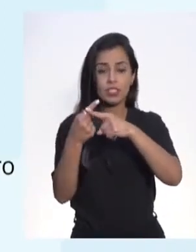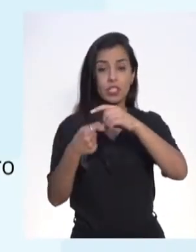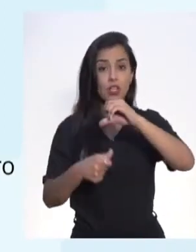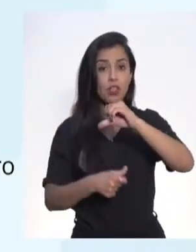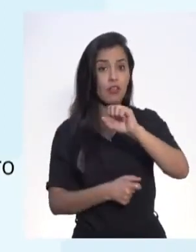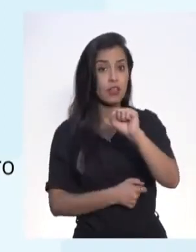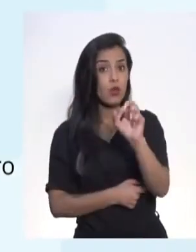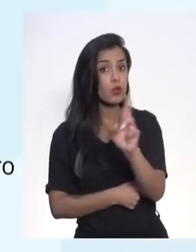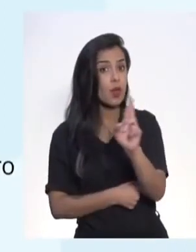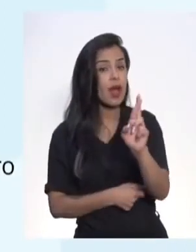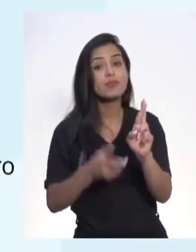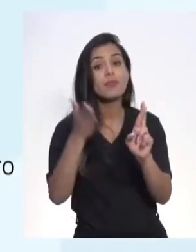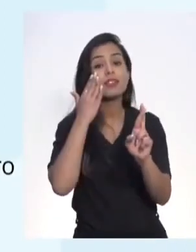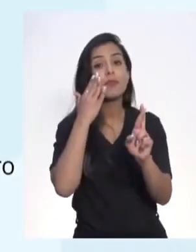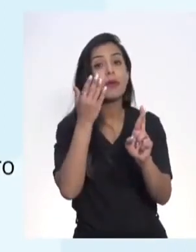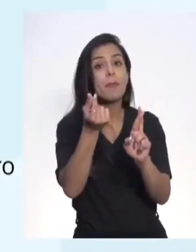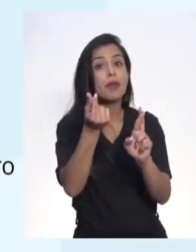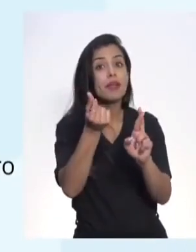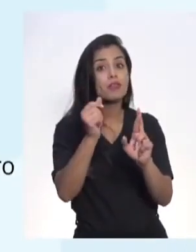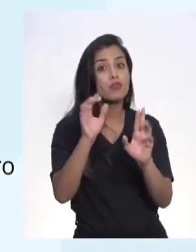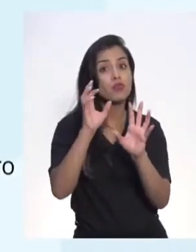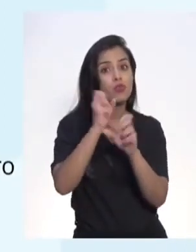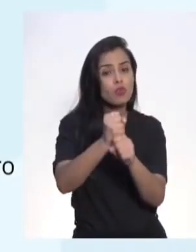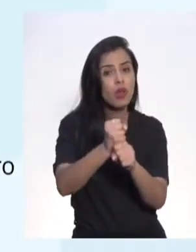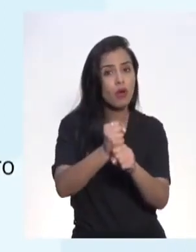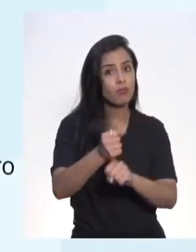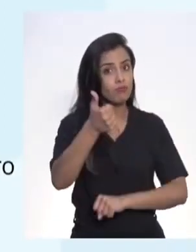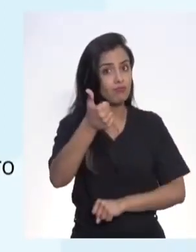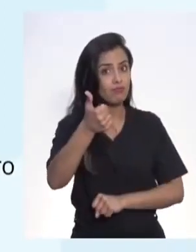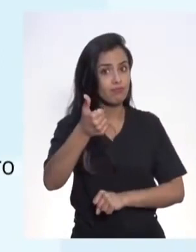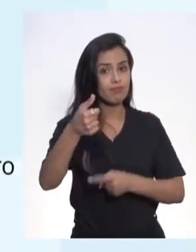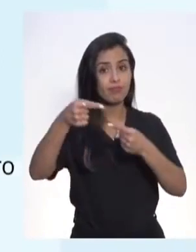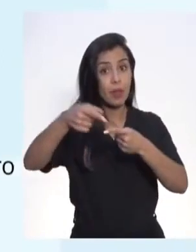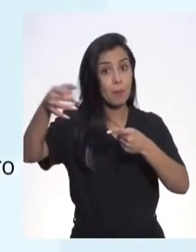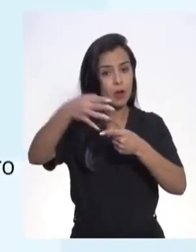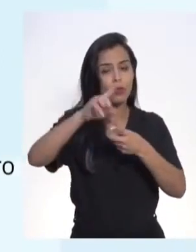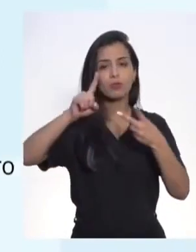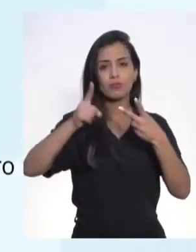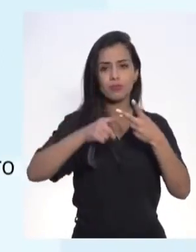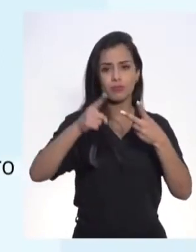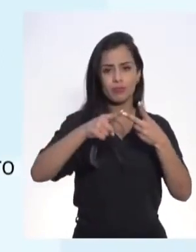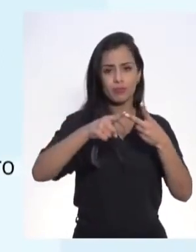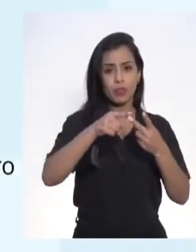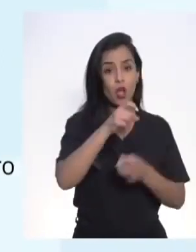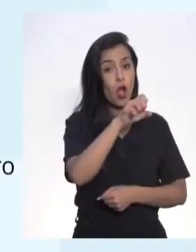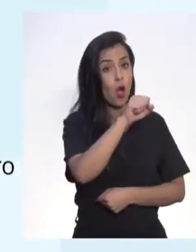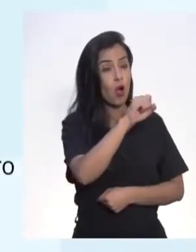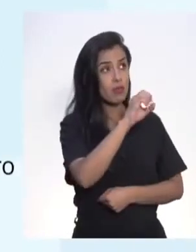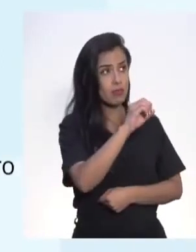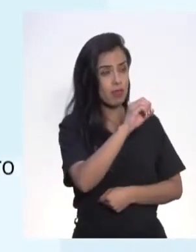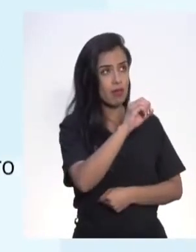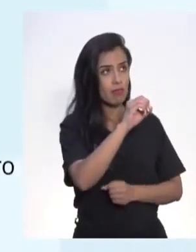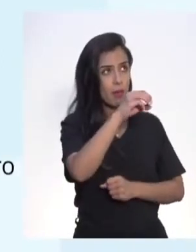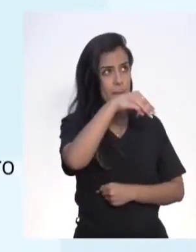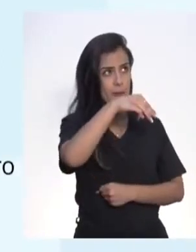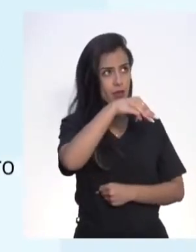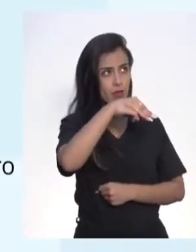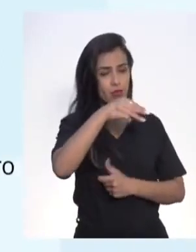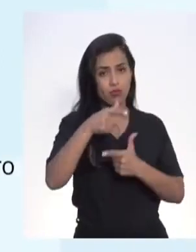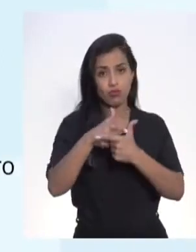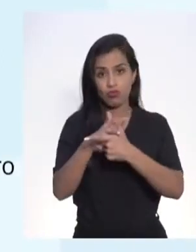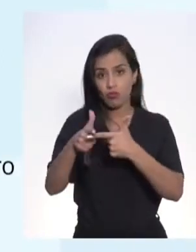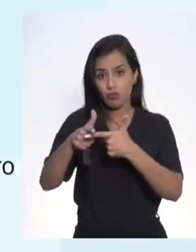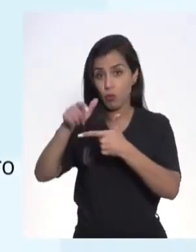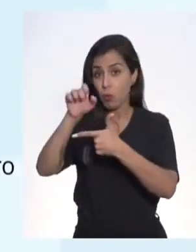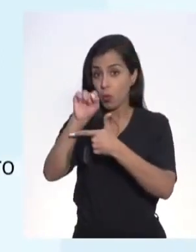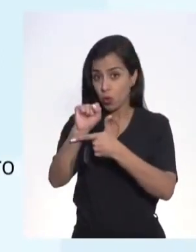vou pagar. Aí, no segundo produto, se eu tenho 80 metros quadrados para pintar e a lata rende 8, vou dividir 80 por 8,